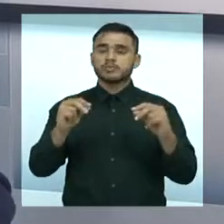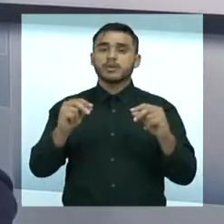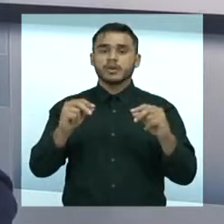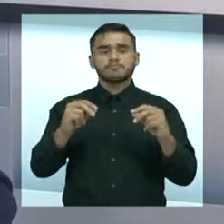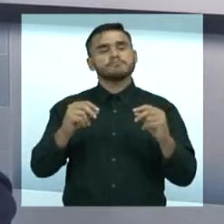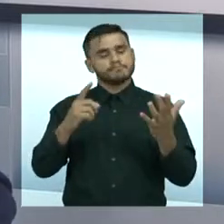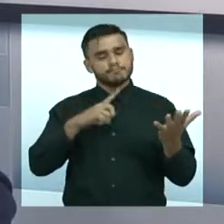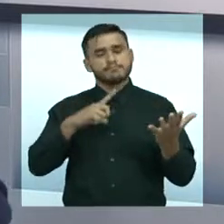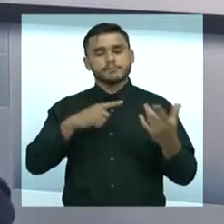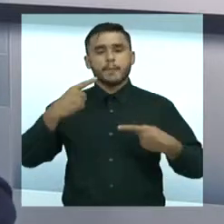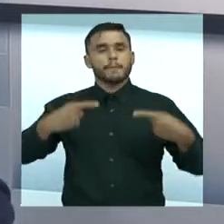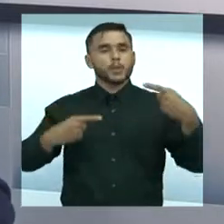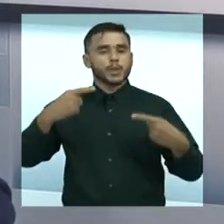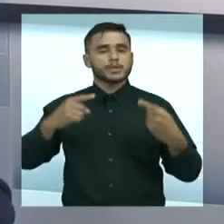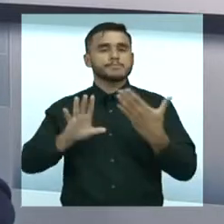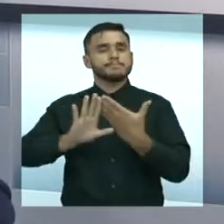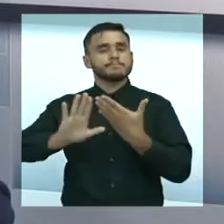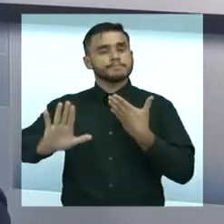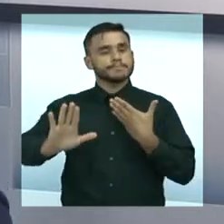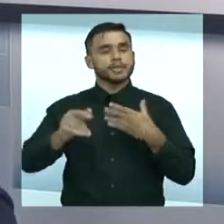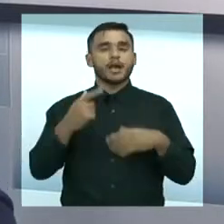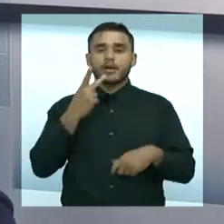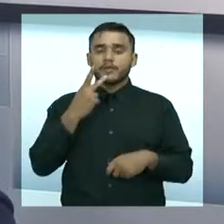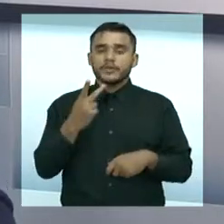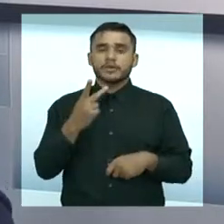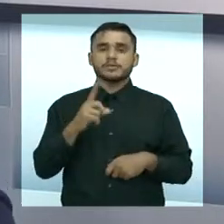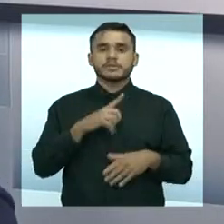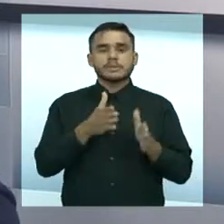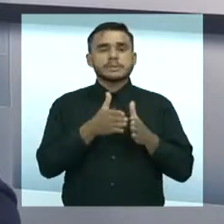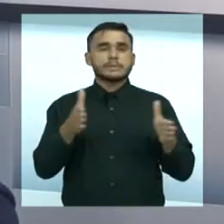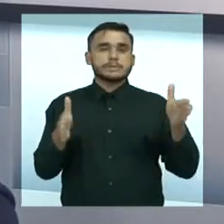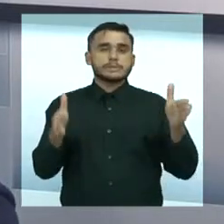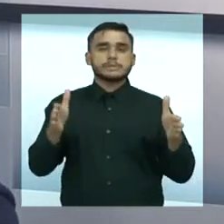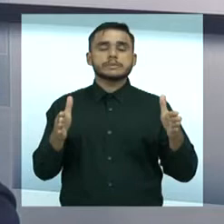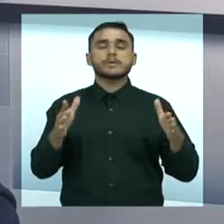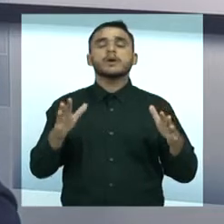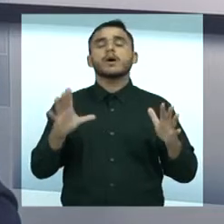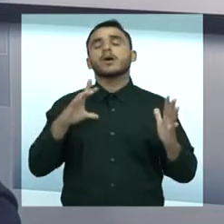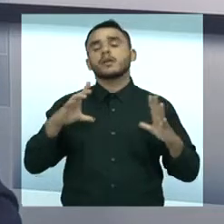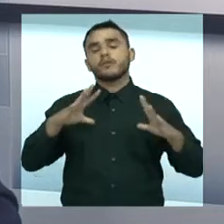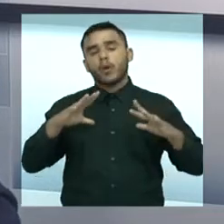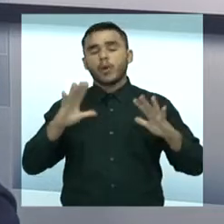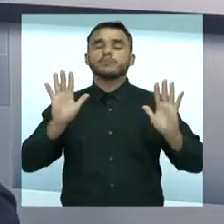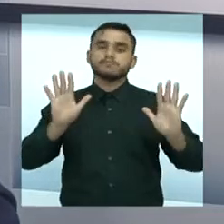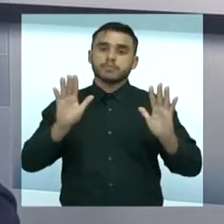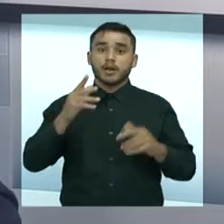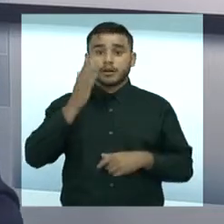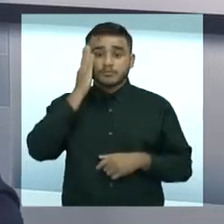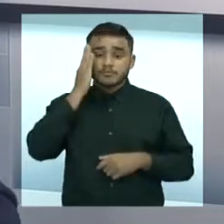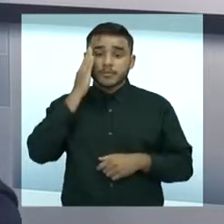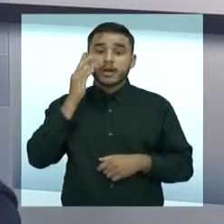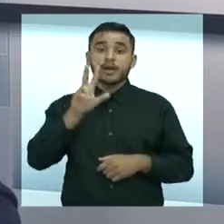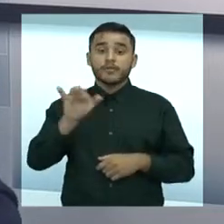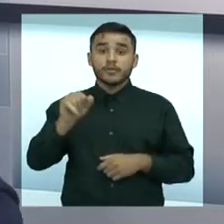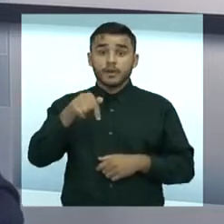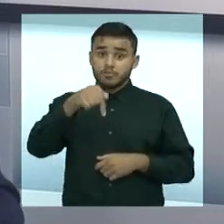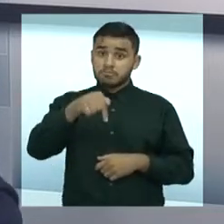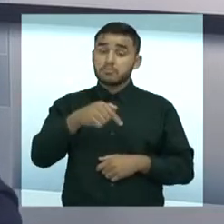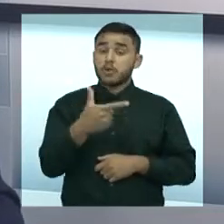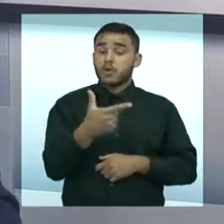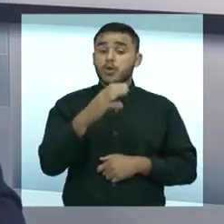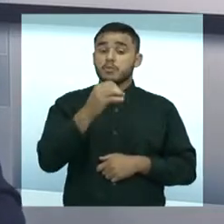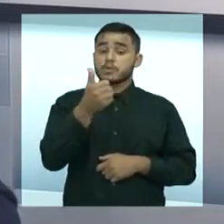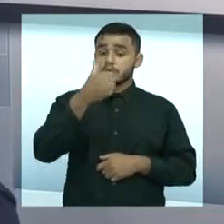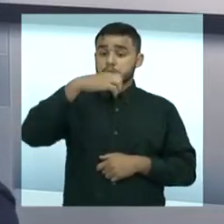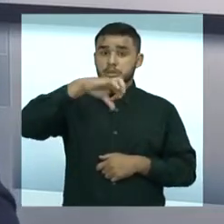legislativas, mas no Congresso Nacional e na política brasileira, neste primeiro semestre de 2019,